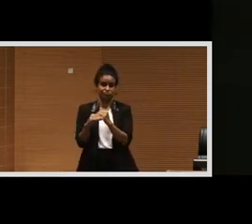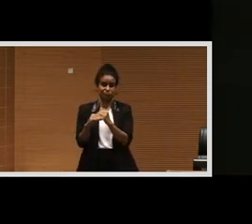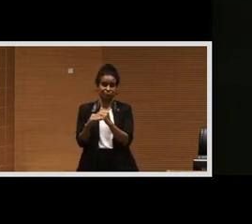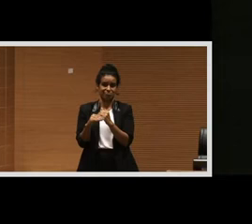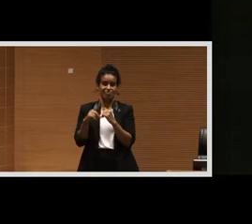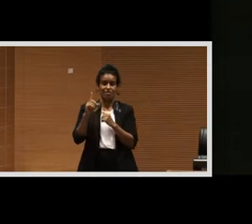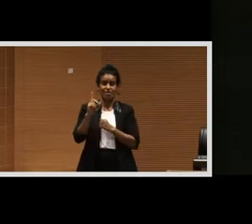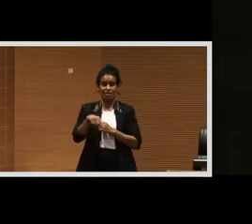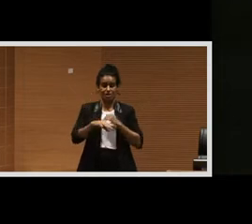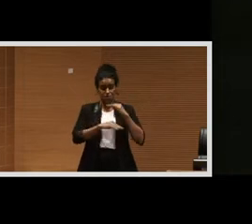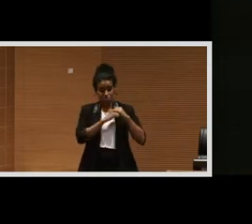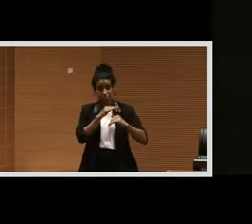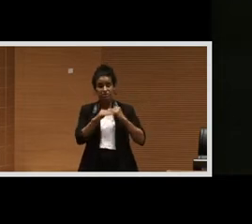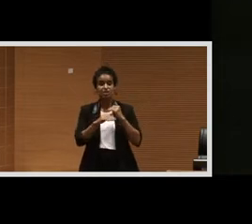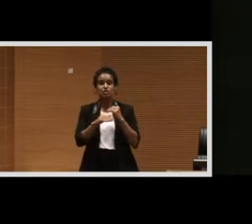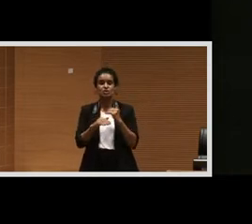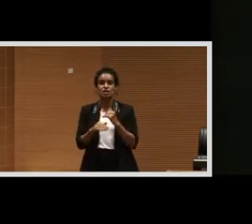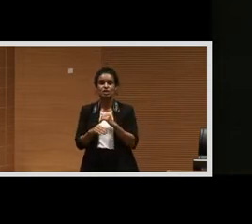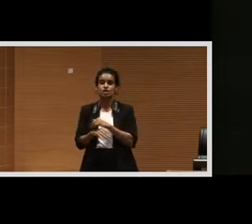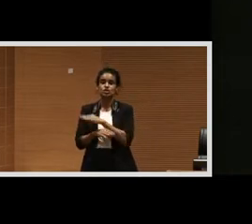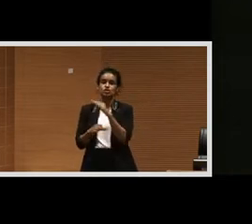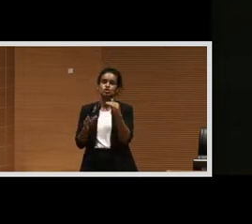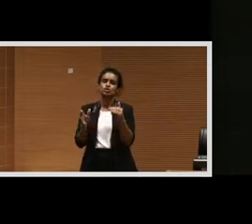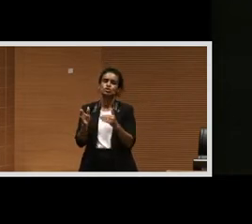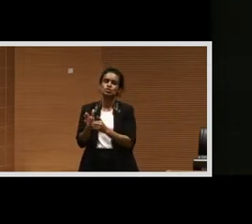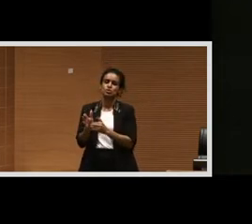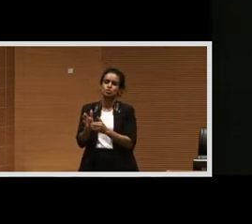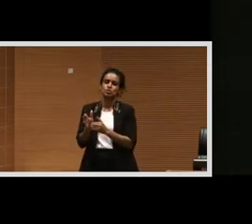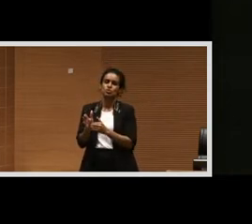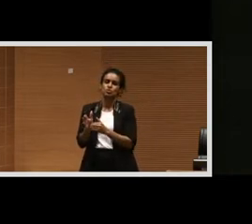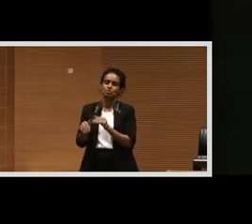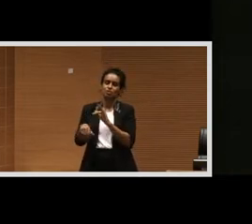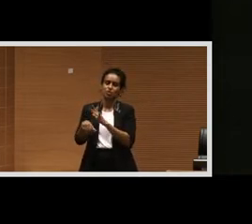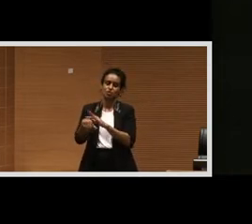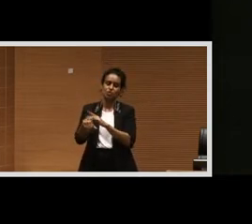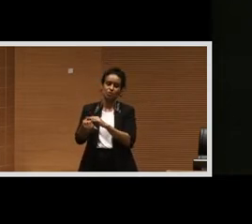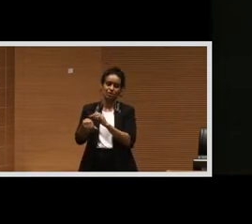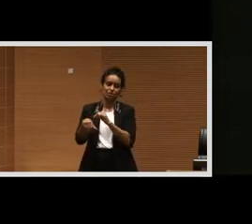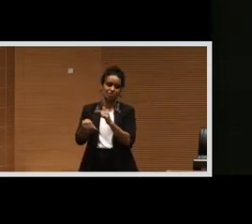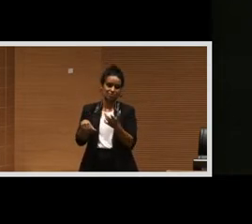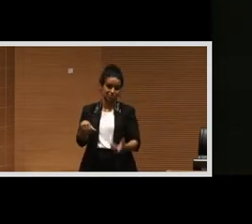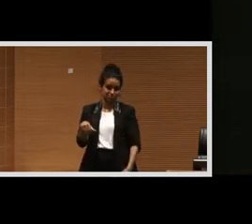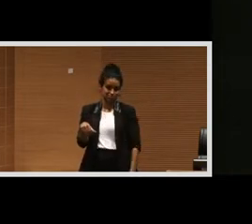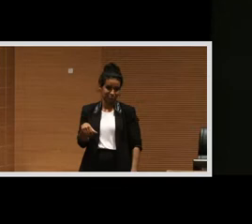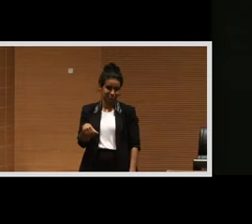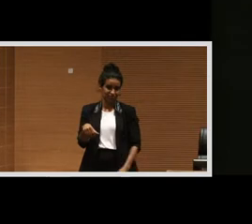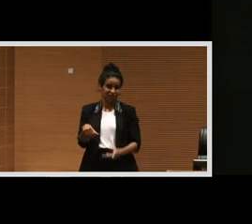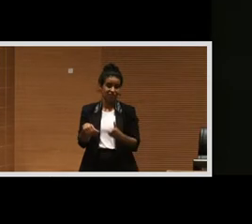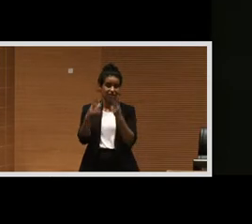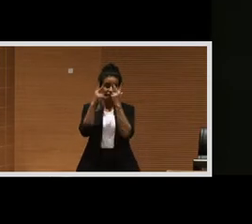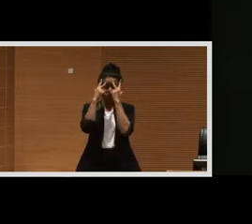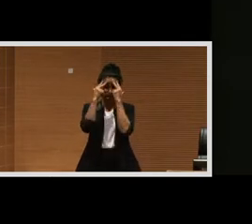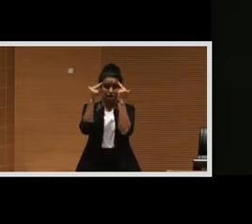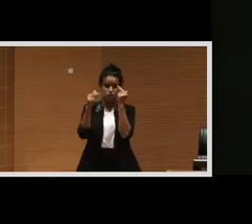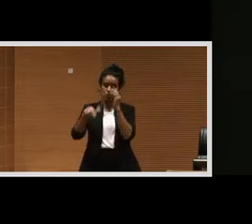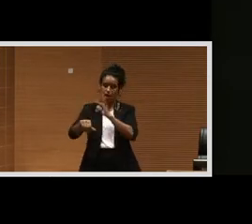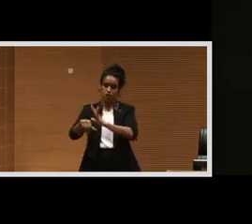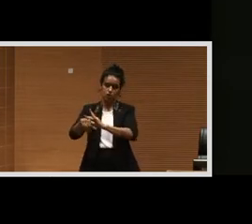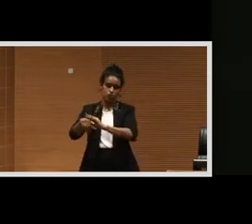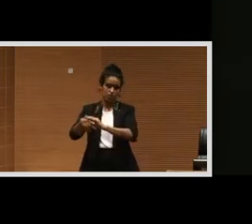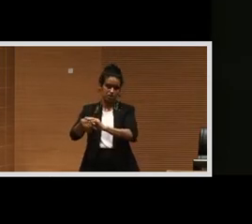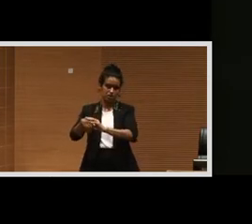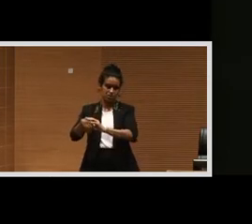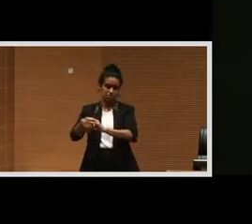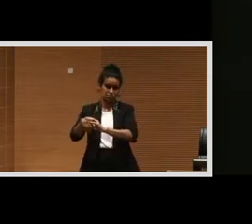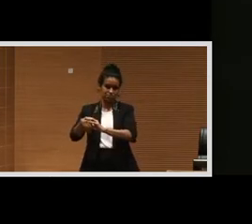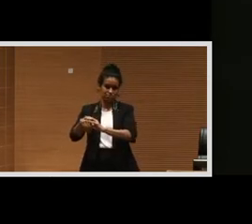Esse é um processo de patologização que sempre é um processo de... Sempre que eu naturalizo, eu despolitizo a vida. Por